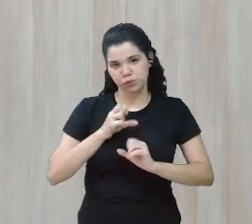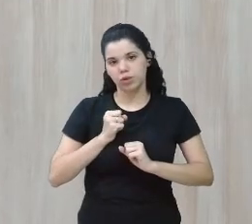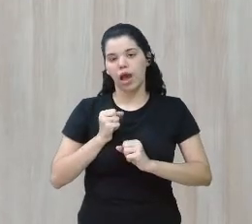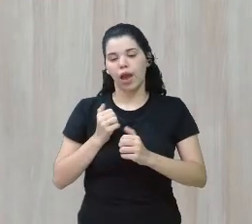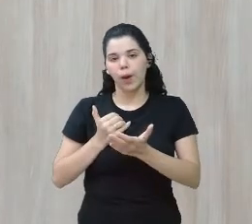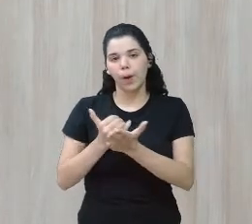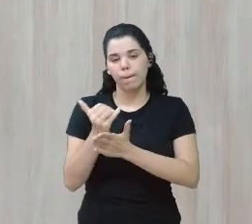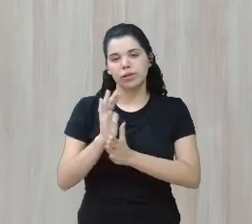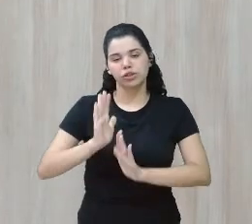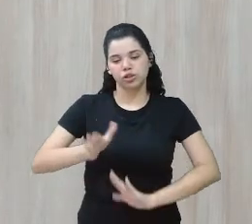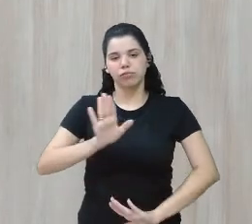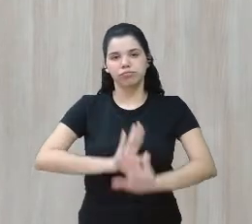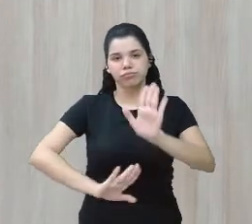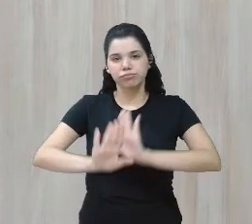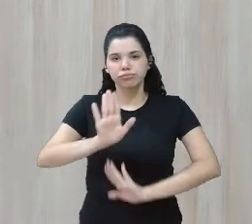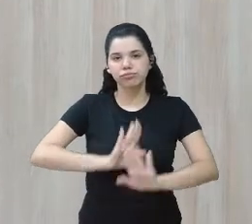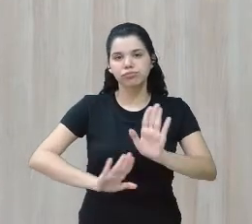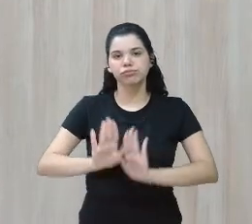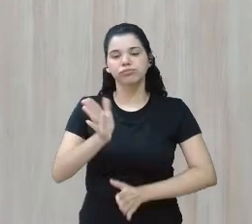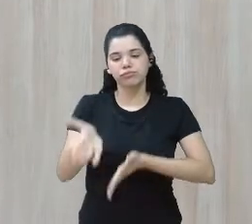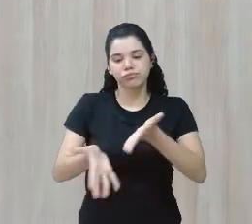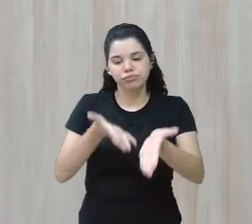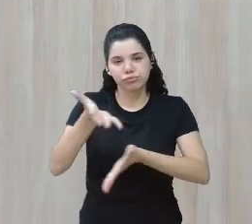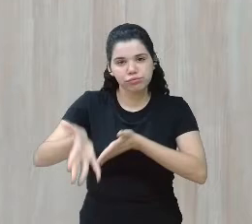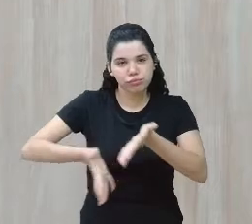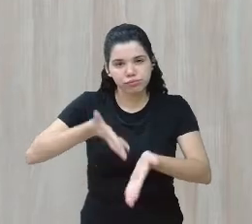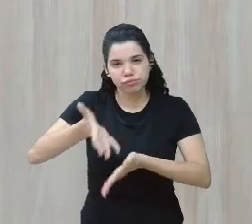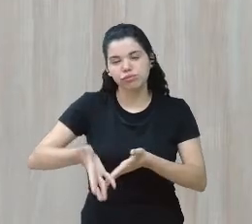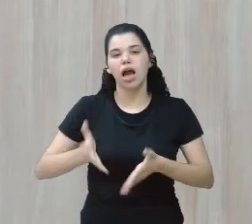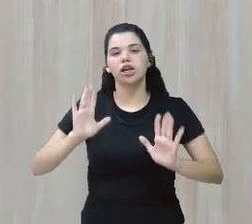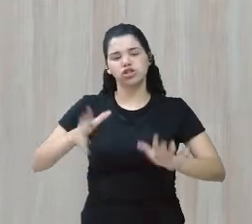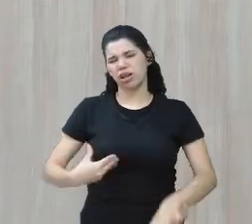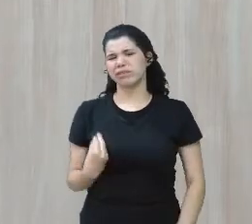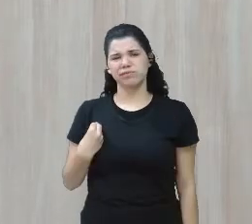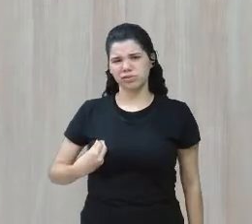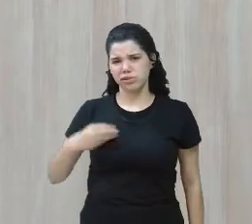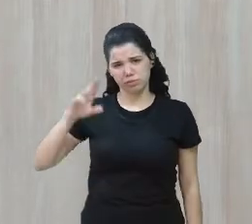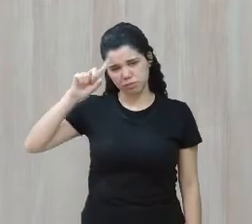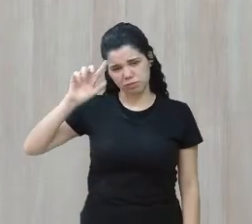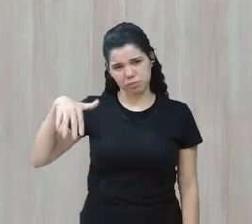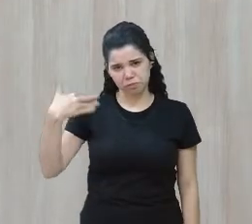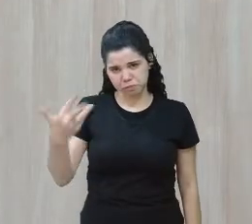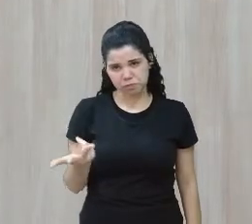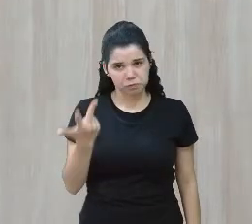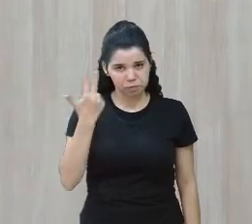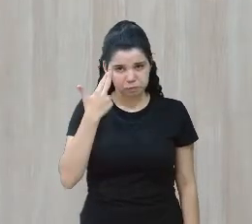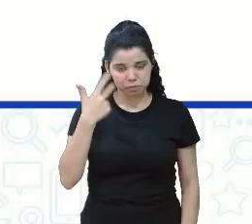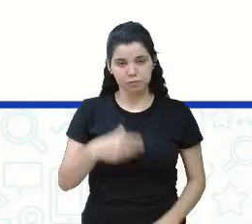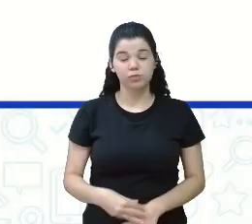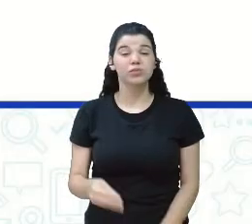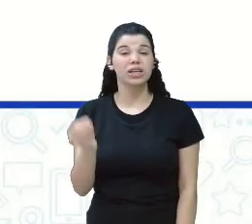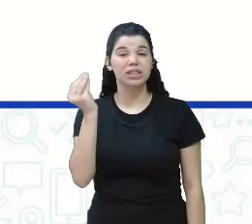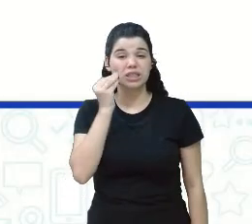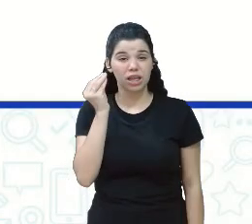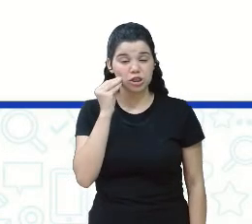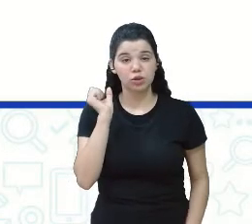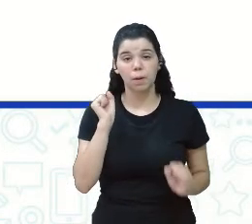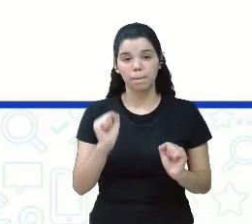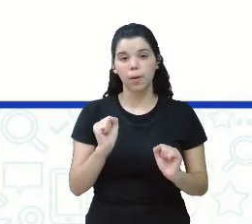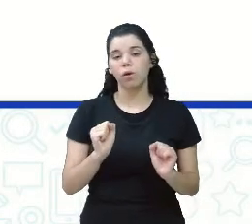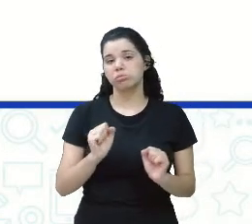começa-se o tratamento e você começa a ter uma vida normal. O teste, ele pode ser